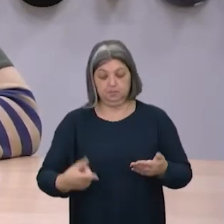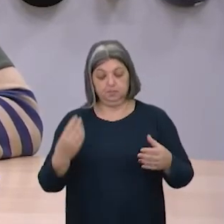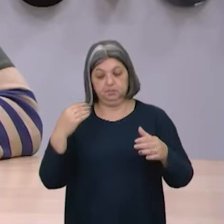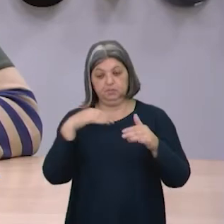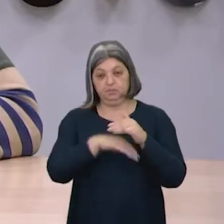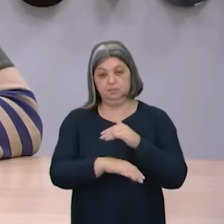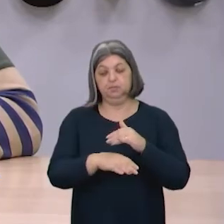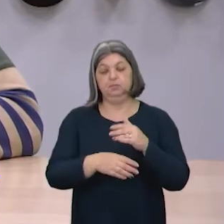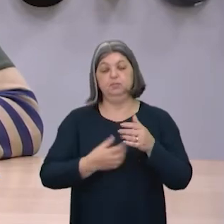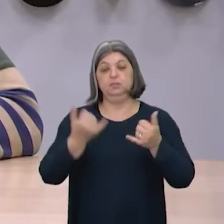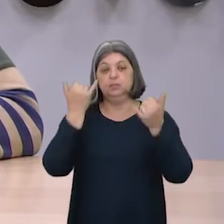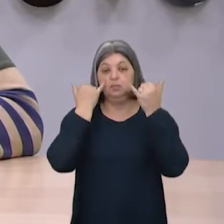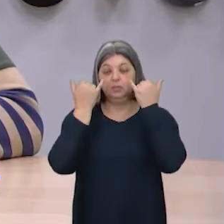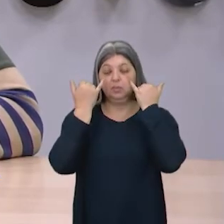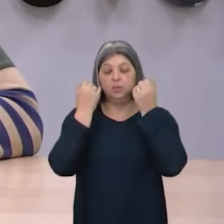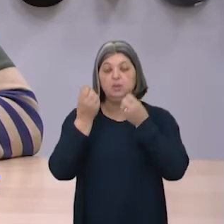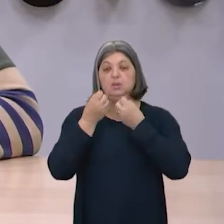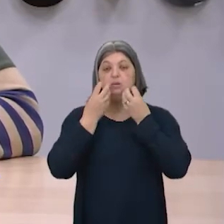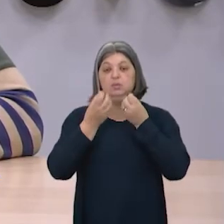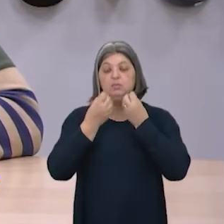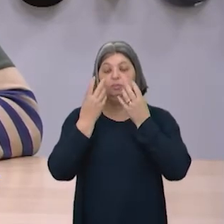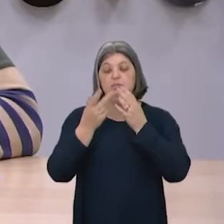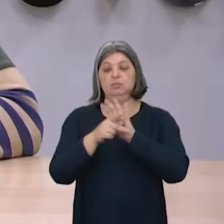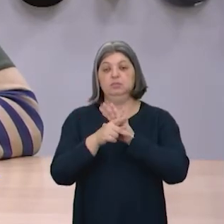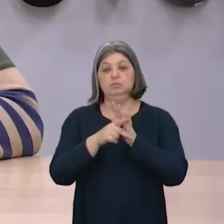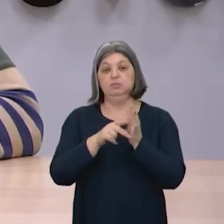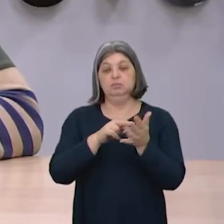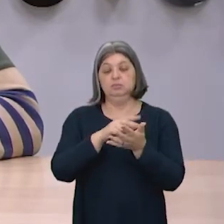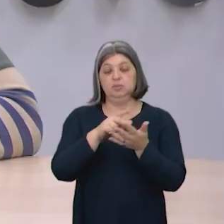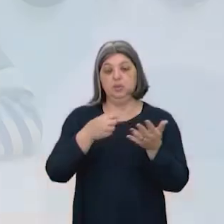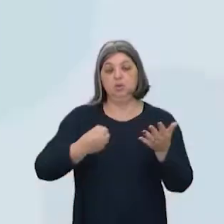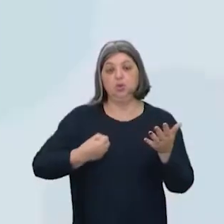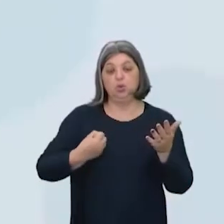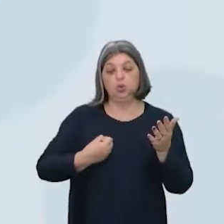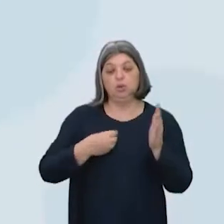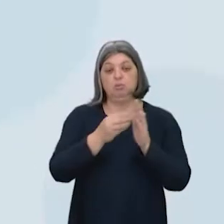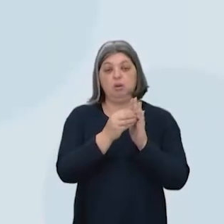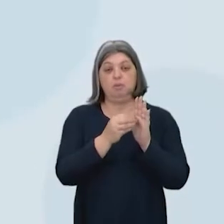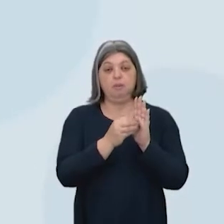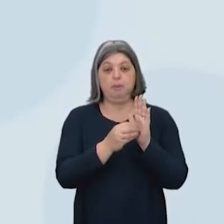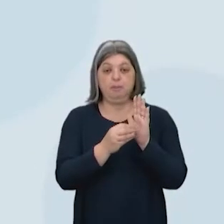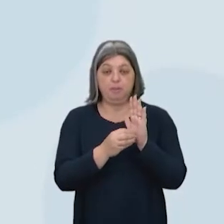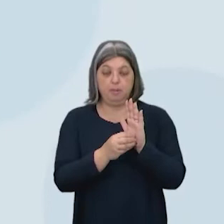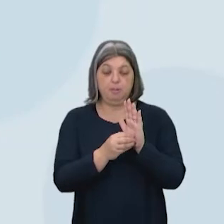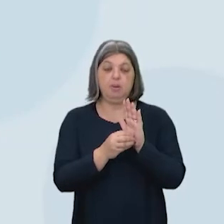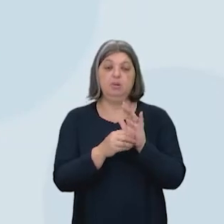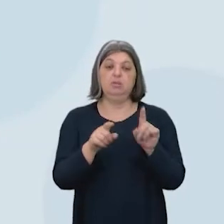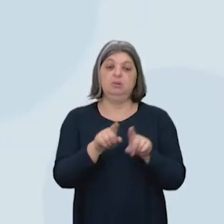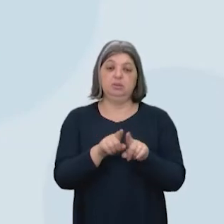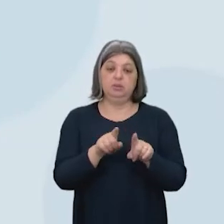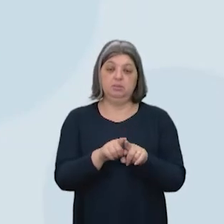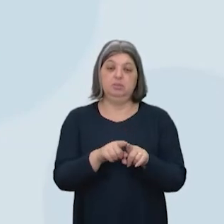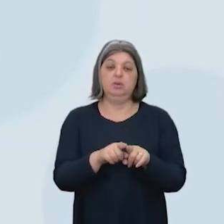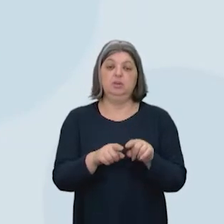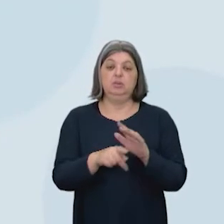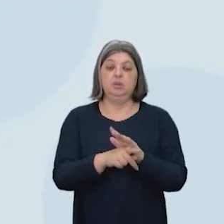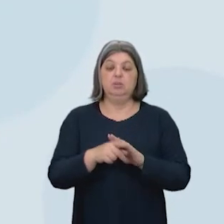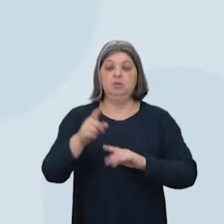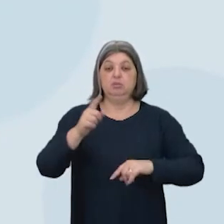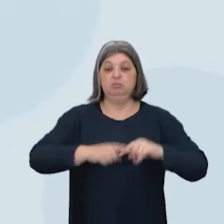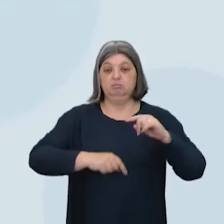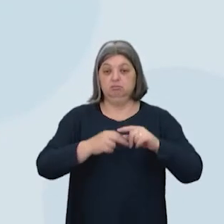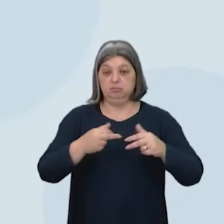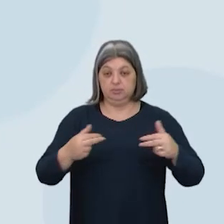aí dados, tá? Protocolos, vamos dar uma olhada aí na tela? Rótulos de reagentes, se você vai trabalhar